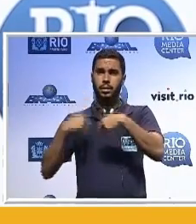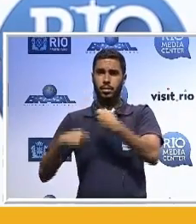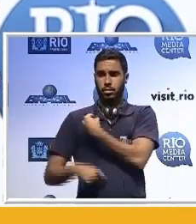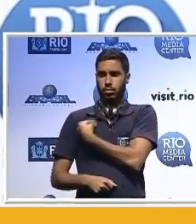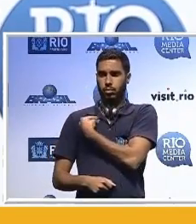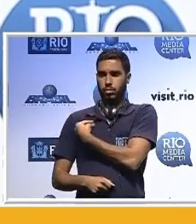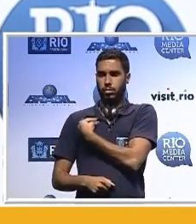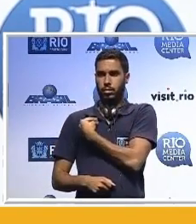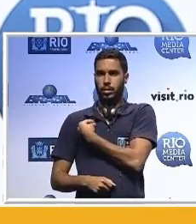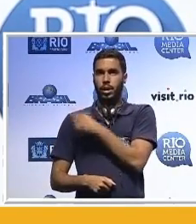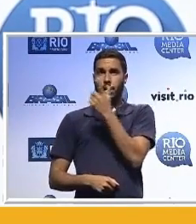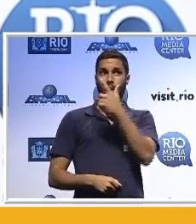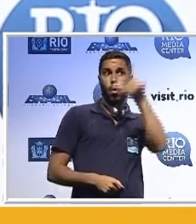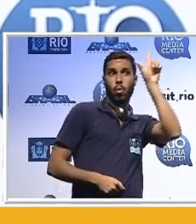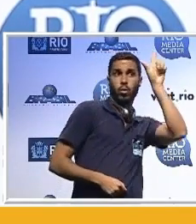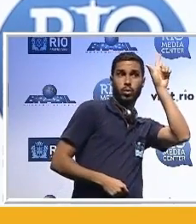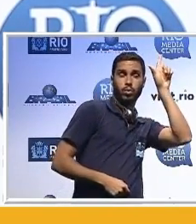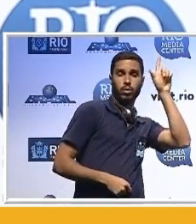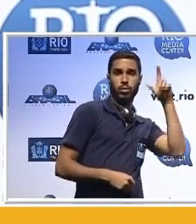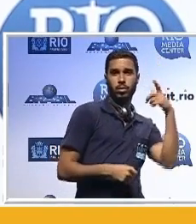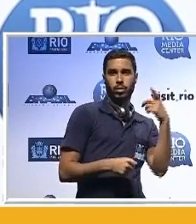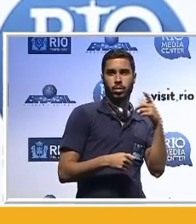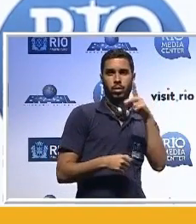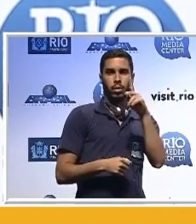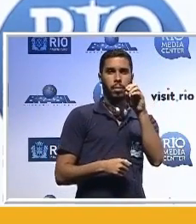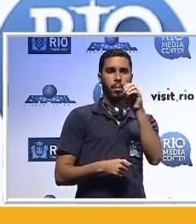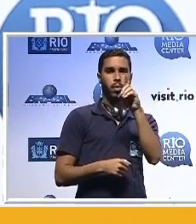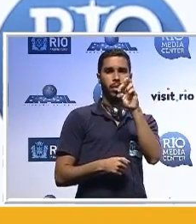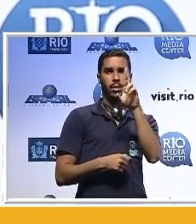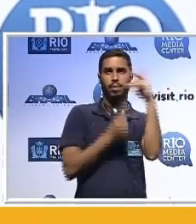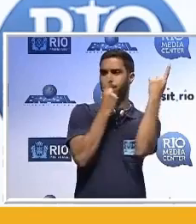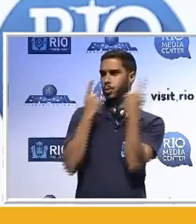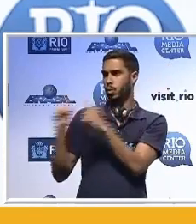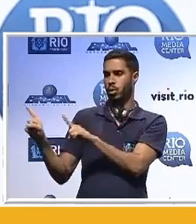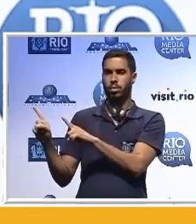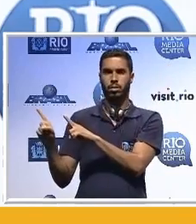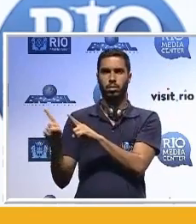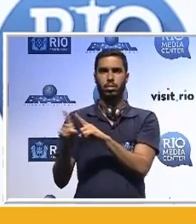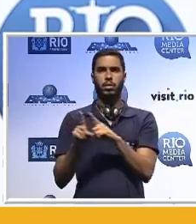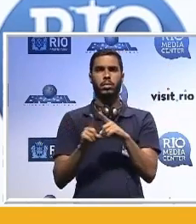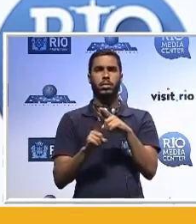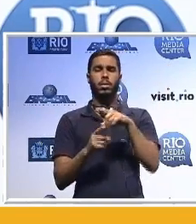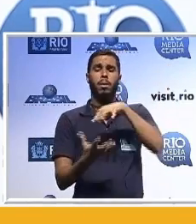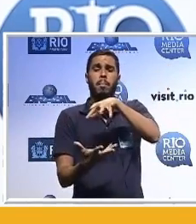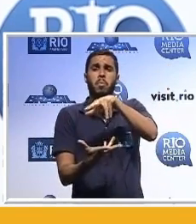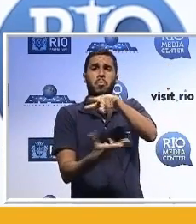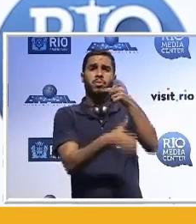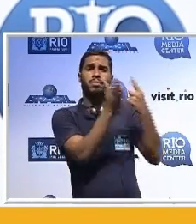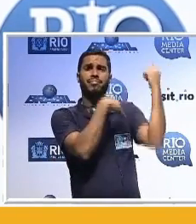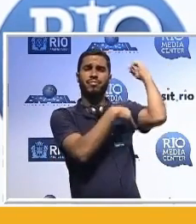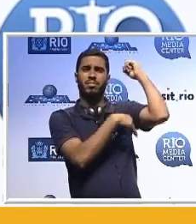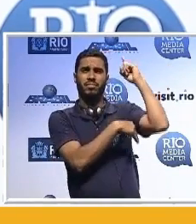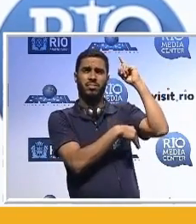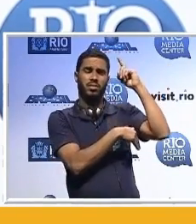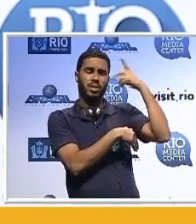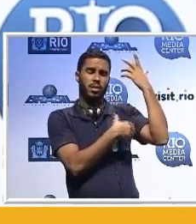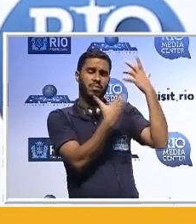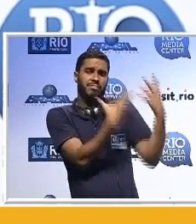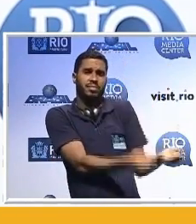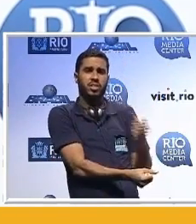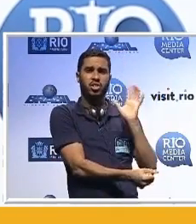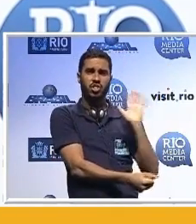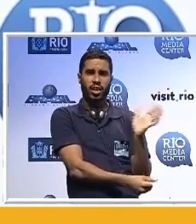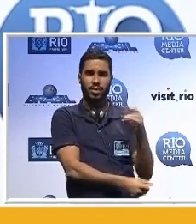um outro poder. E isso já foi superado no resto do mundo. Aqui no Brasil nós não superamos, então por isso nós vamos aos trancos